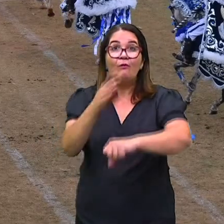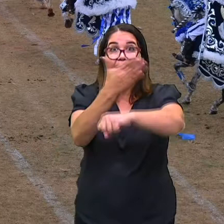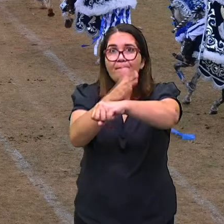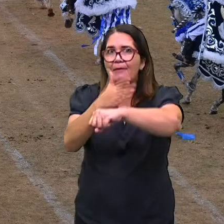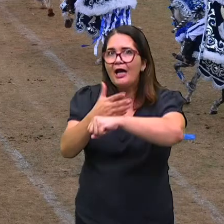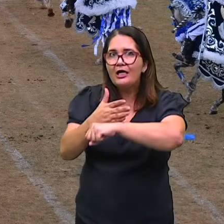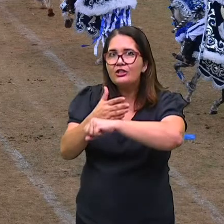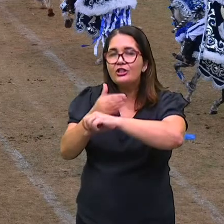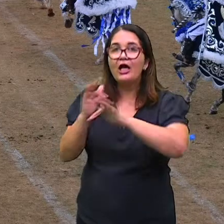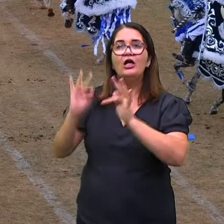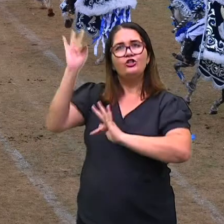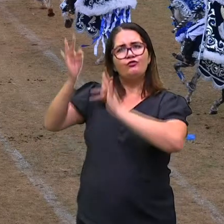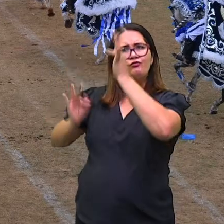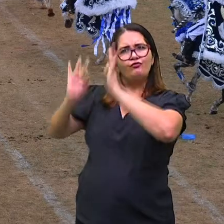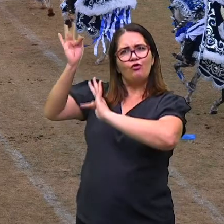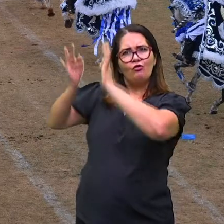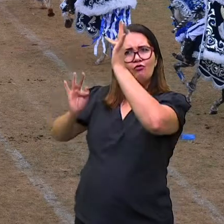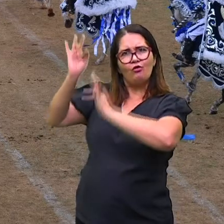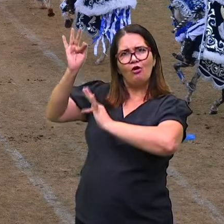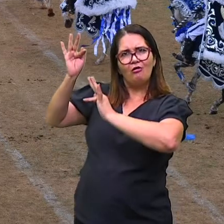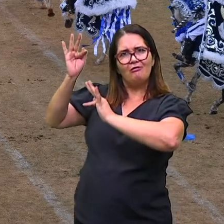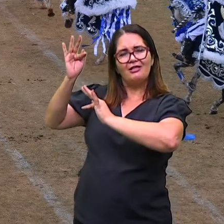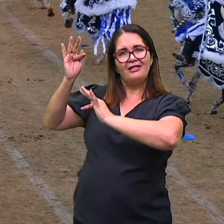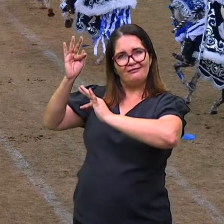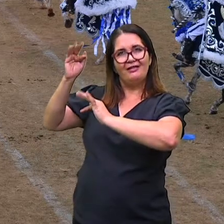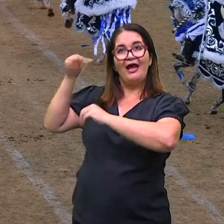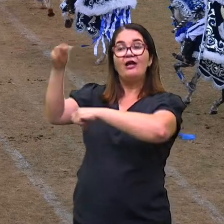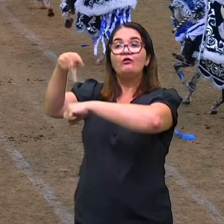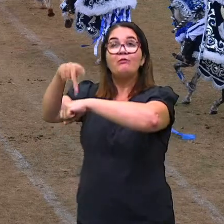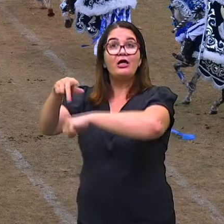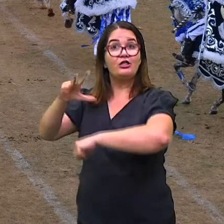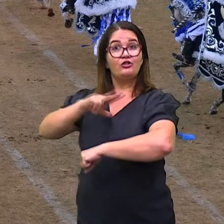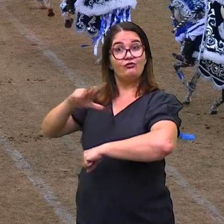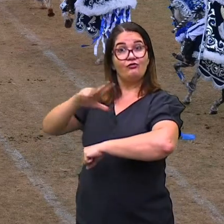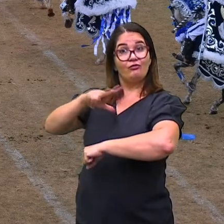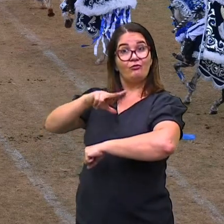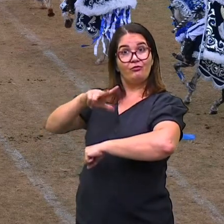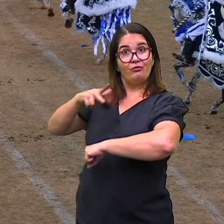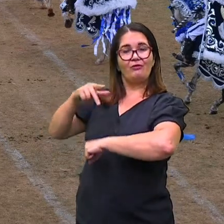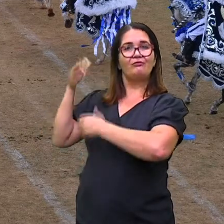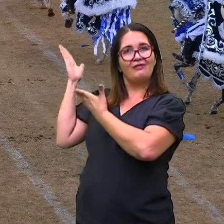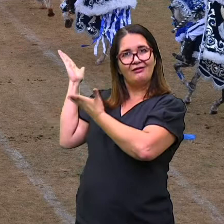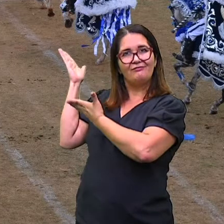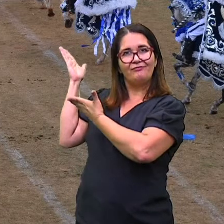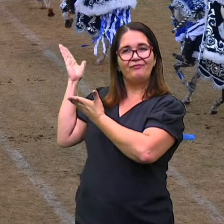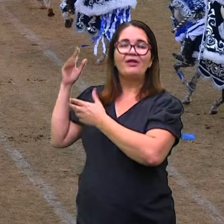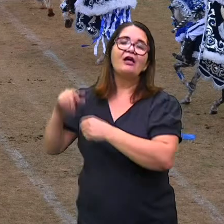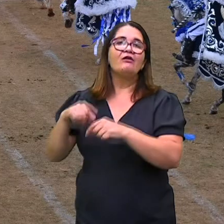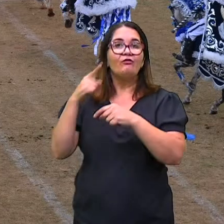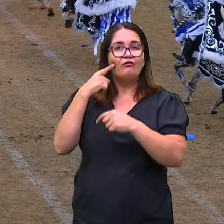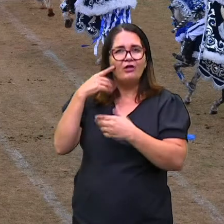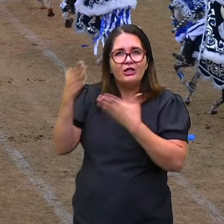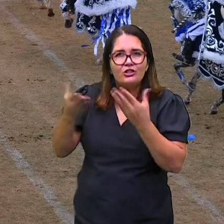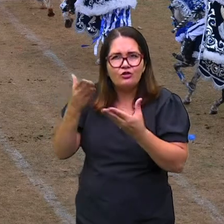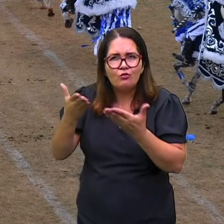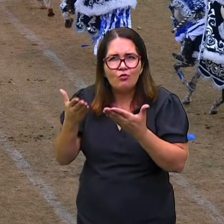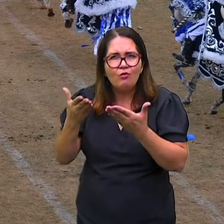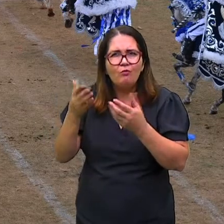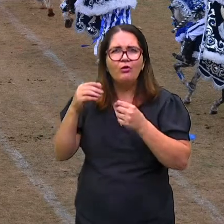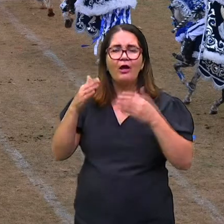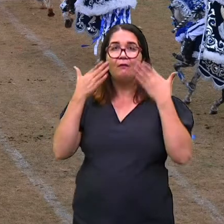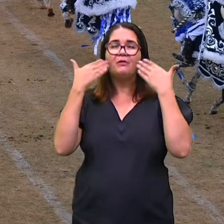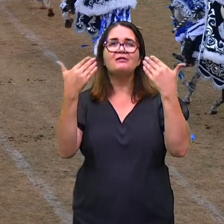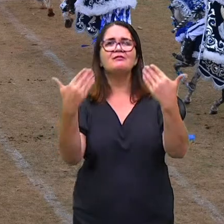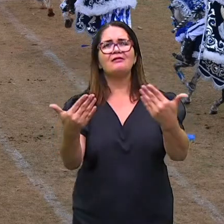Portugal resolveu instituí-la como uma festividade aos modos de uma representação dramática, quase que